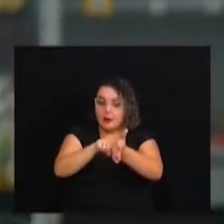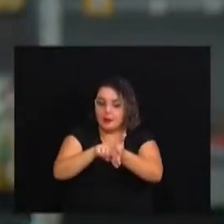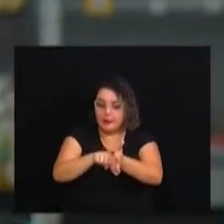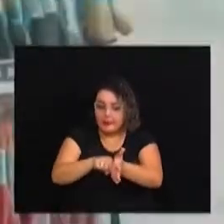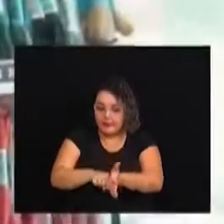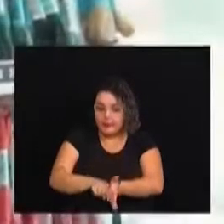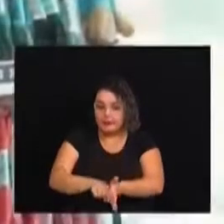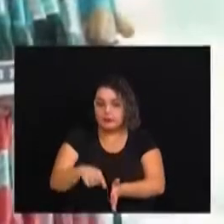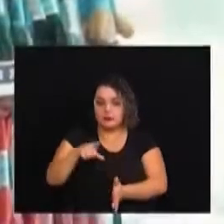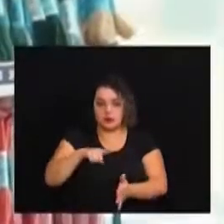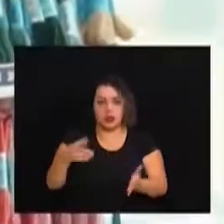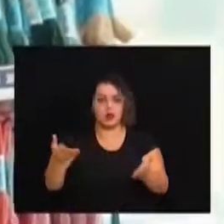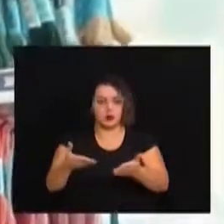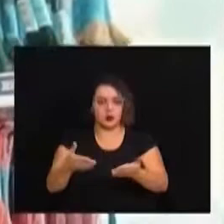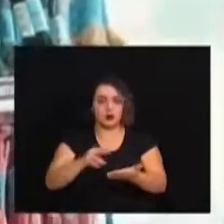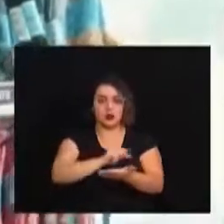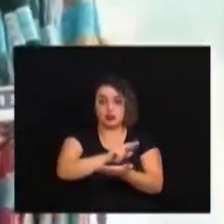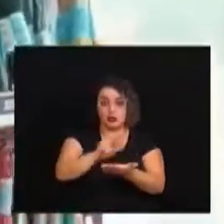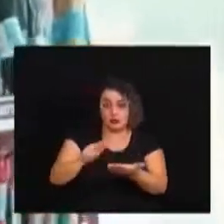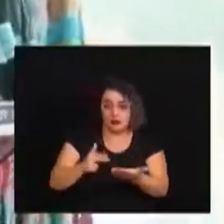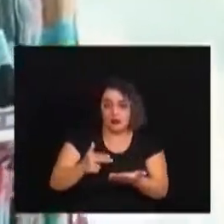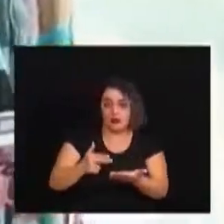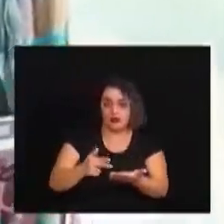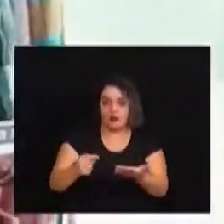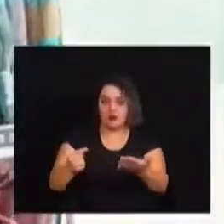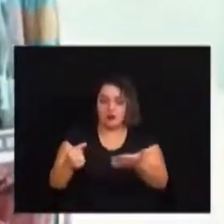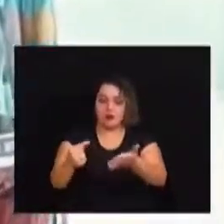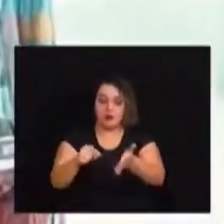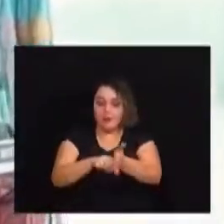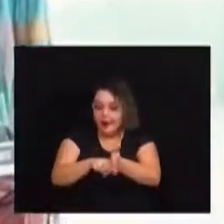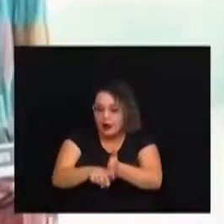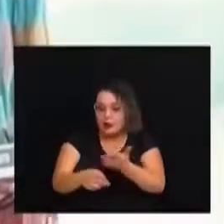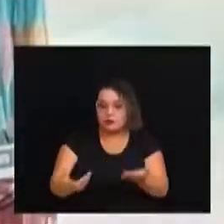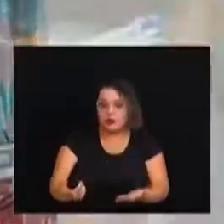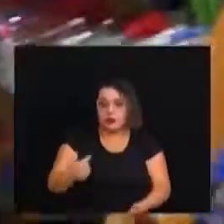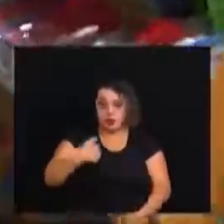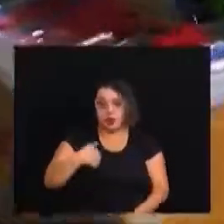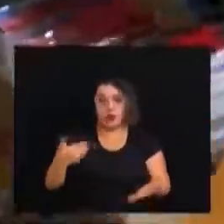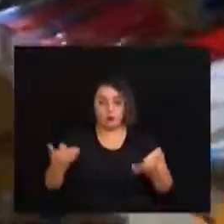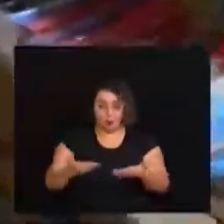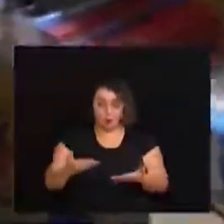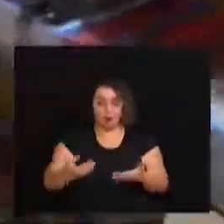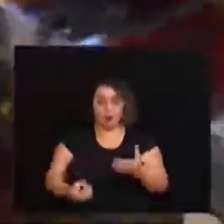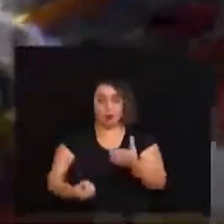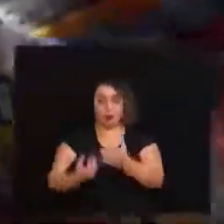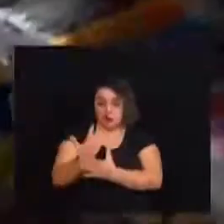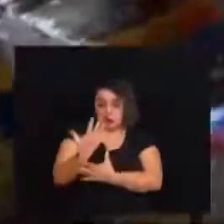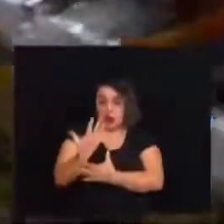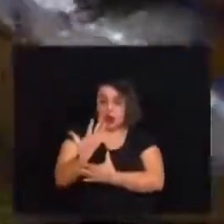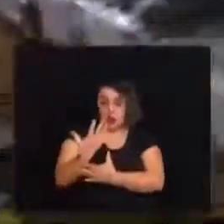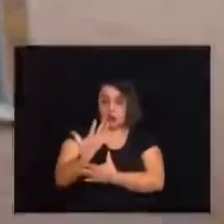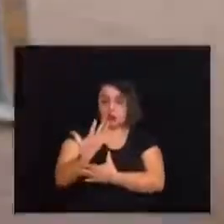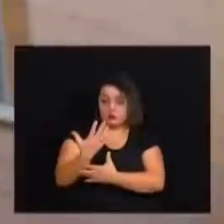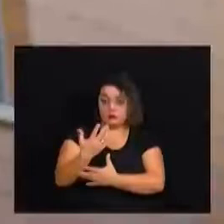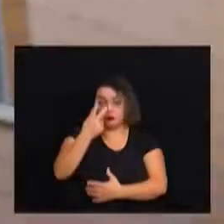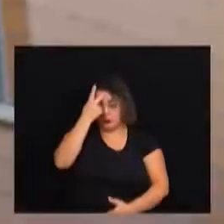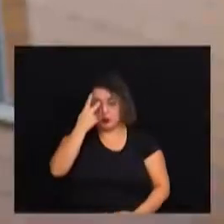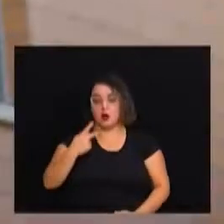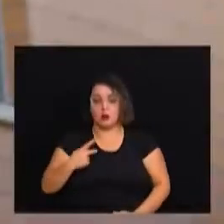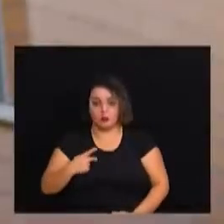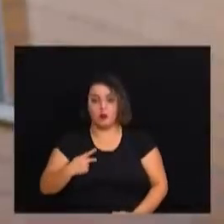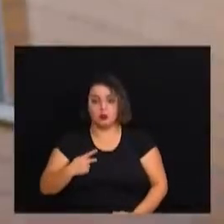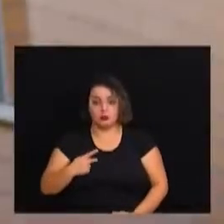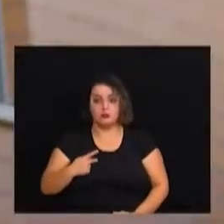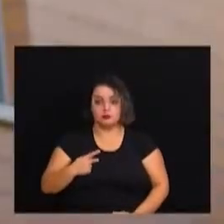questionário. Existem hoje diversas formas, diversos questionários. Eu hoje criei um questionário